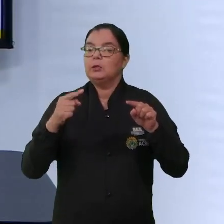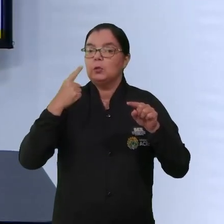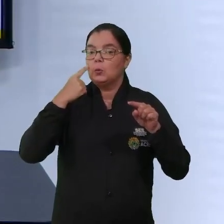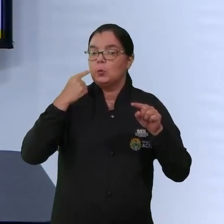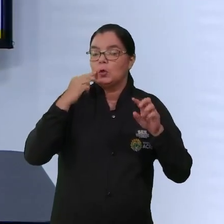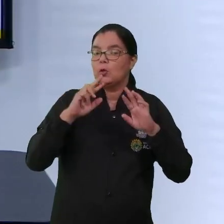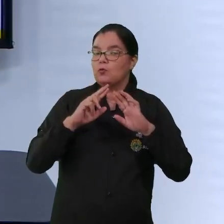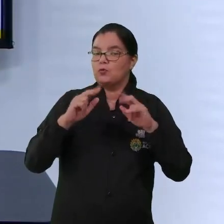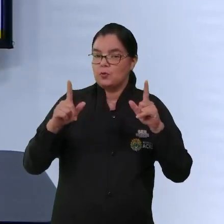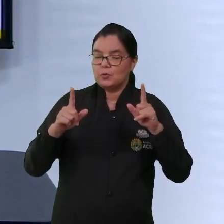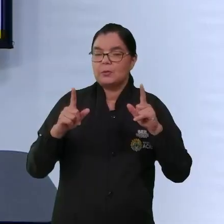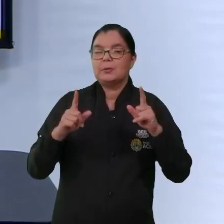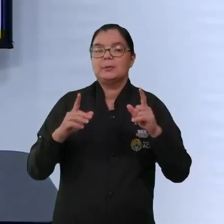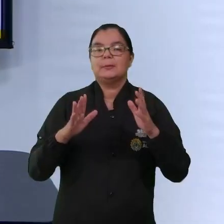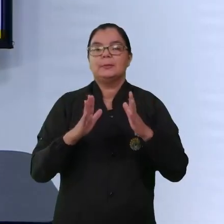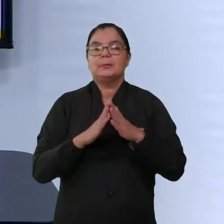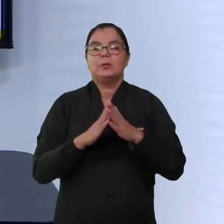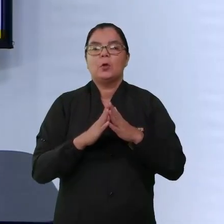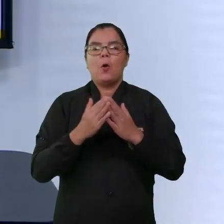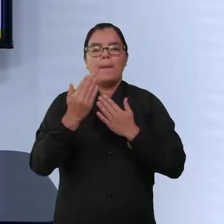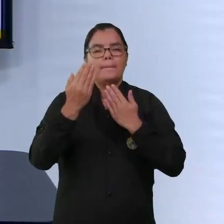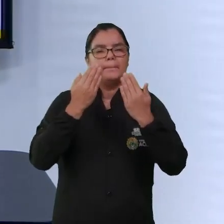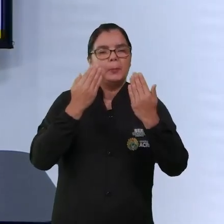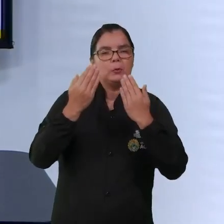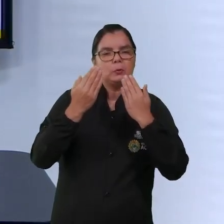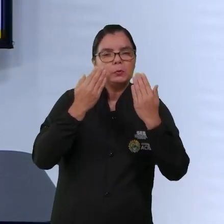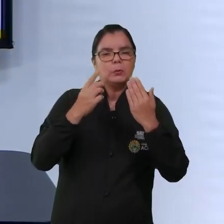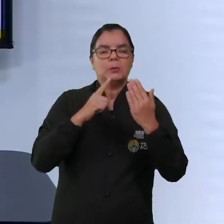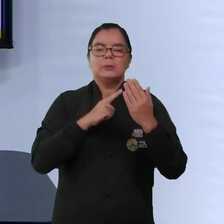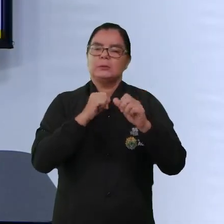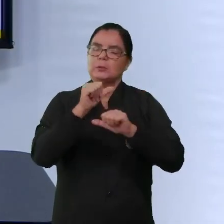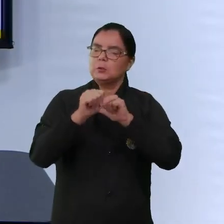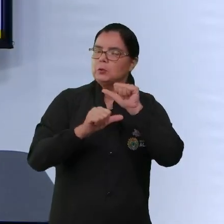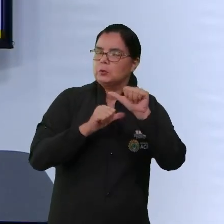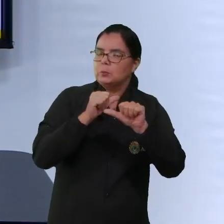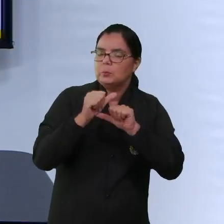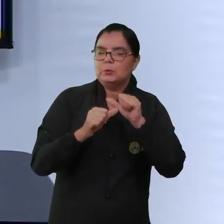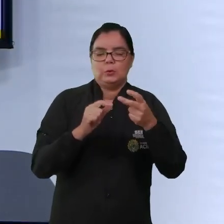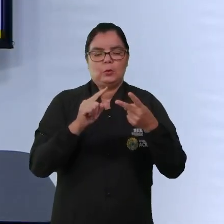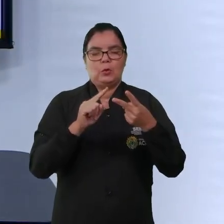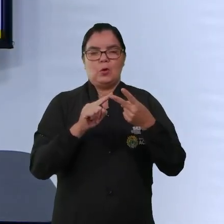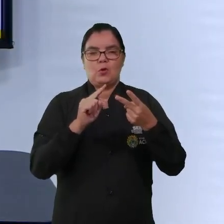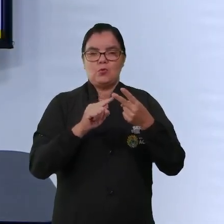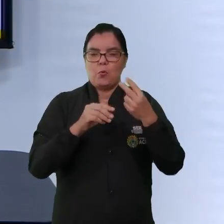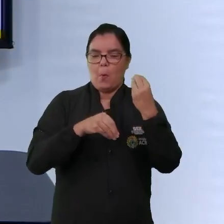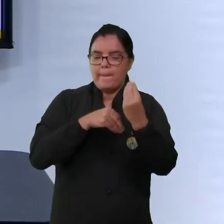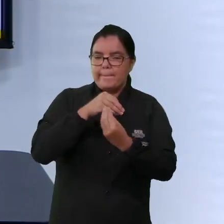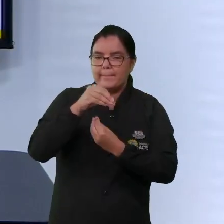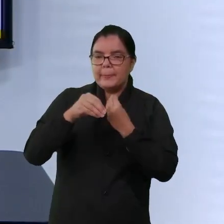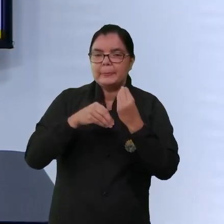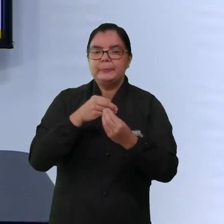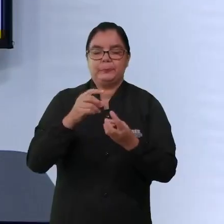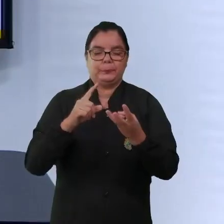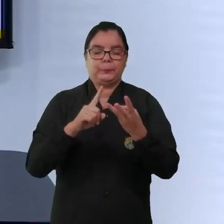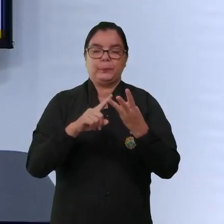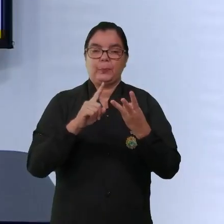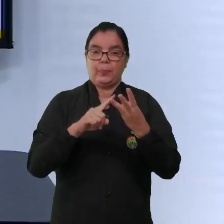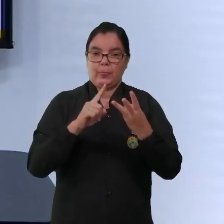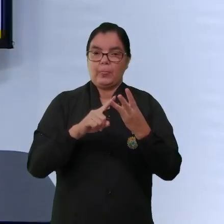em Macunaíma é mais psicológico, eu tenho mudança, eu tenho elementos místicos, eu tenho